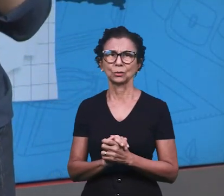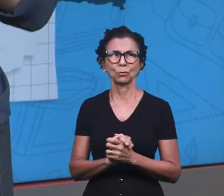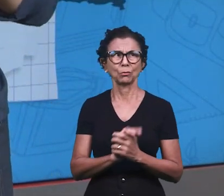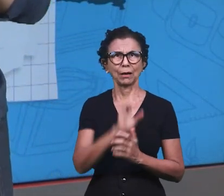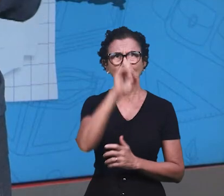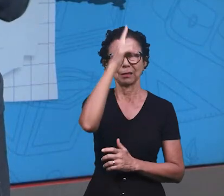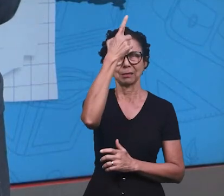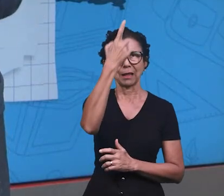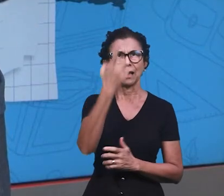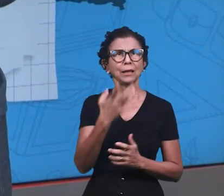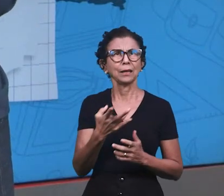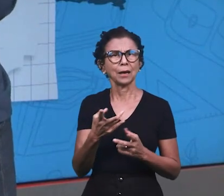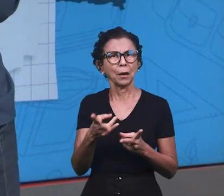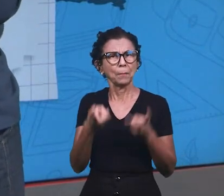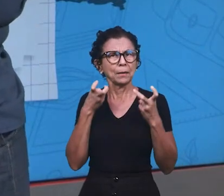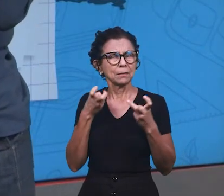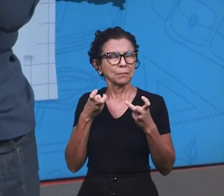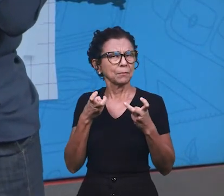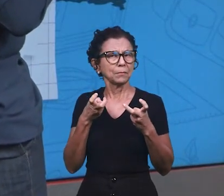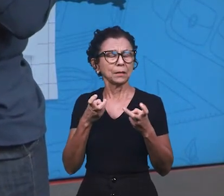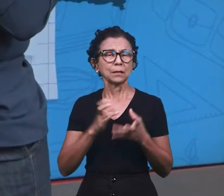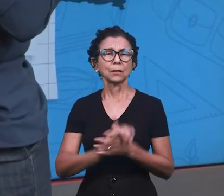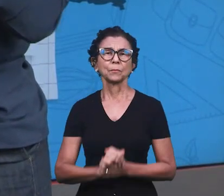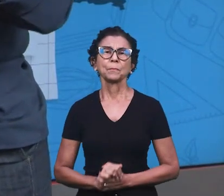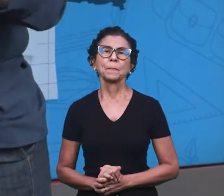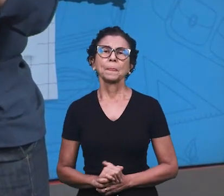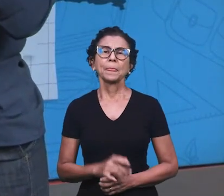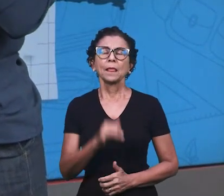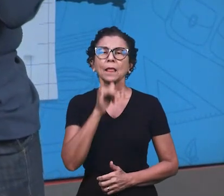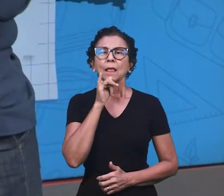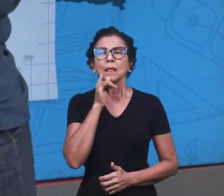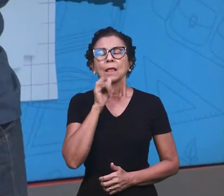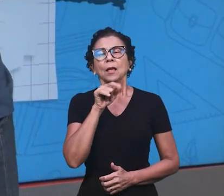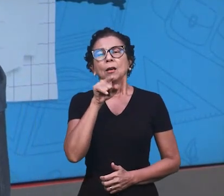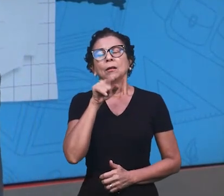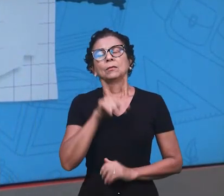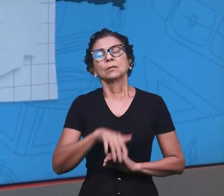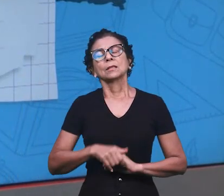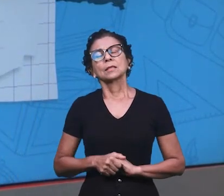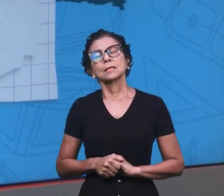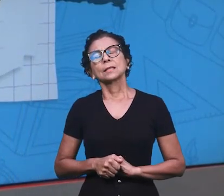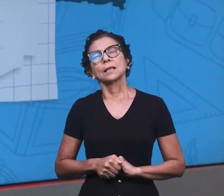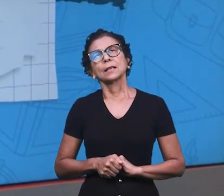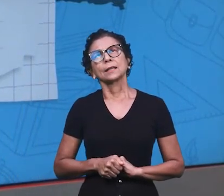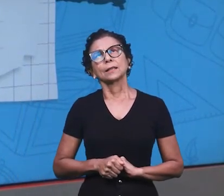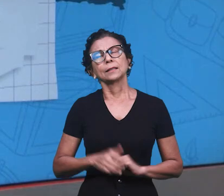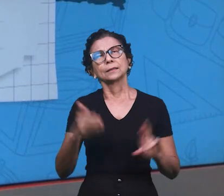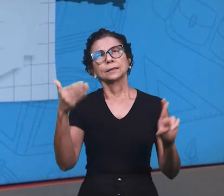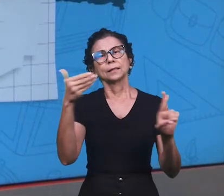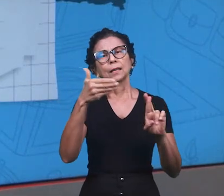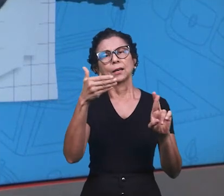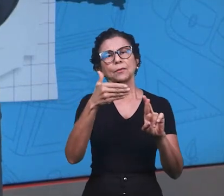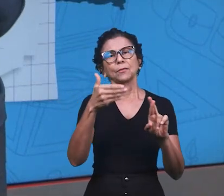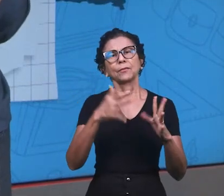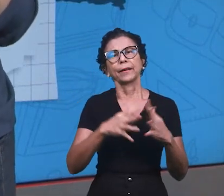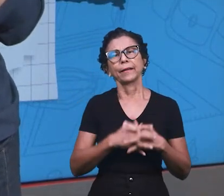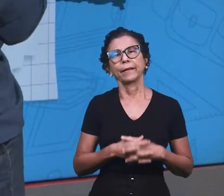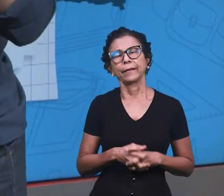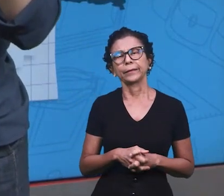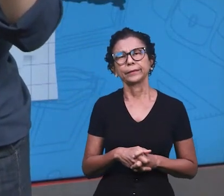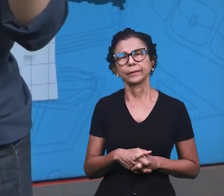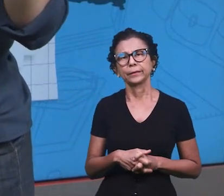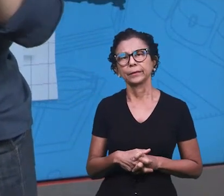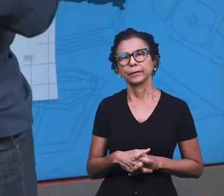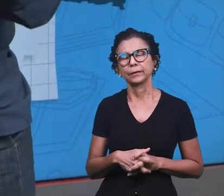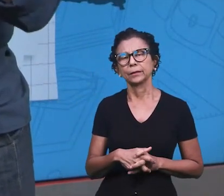né? Até quando a gente usa citação, por exemplo, você às vezes faz a citação enfim, vou falar do Bauman, né, que é